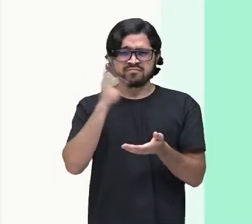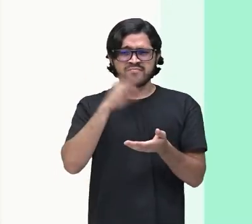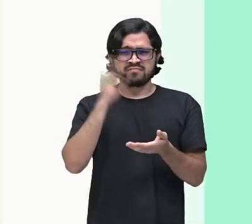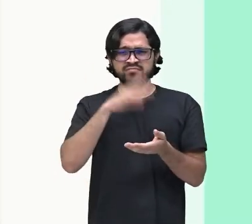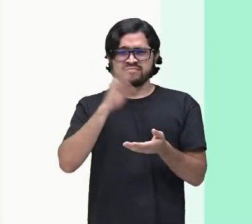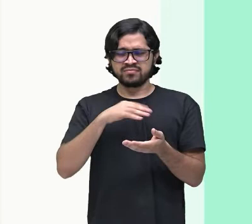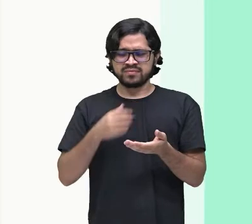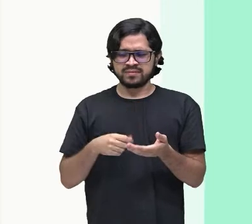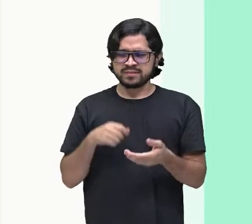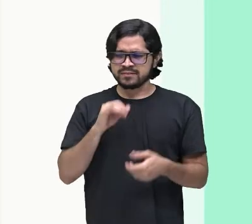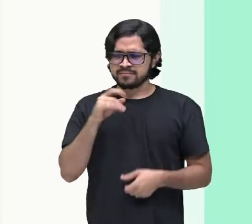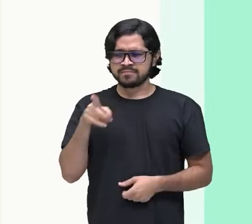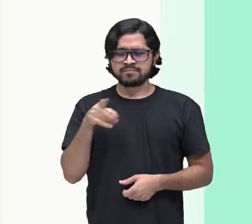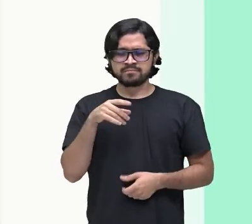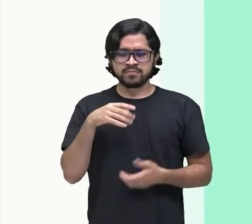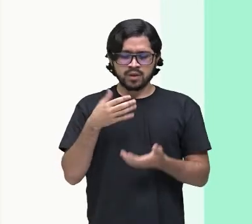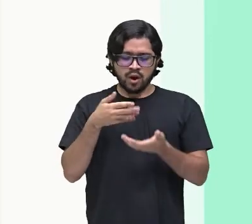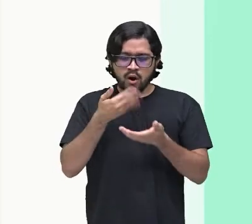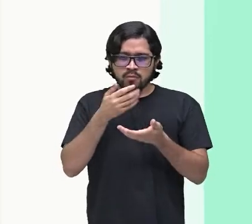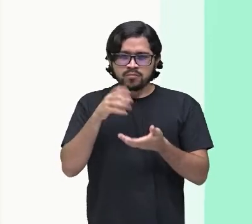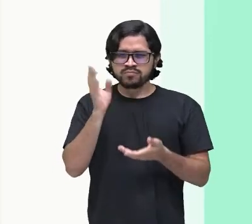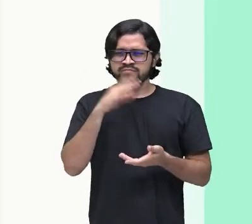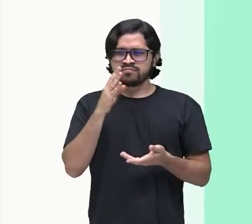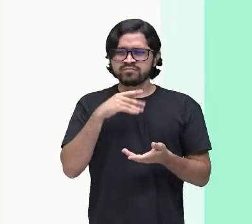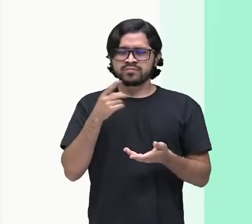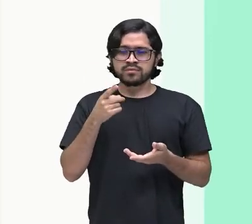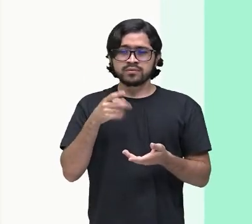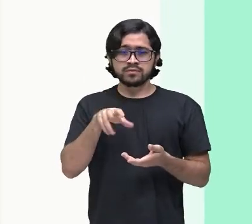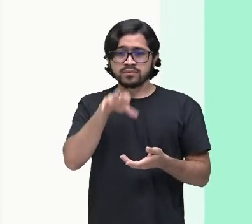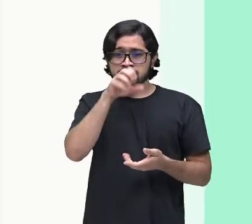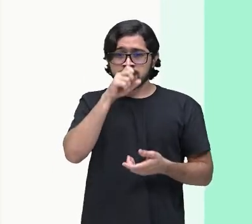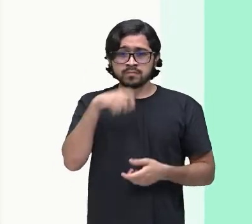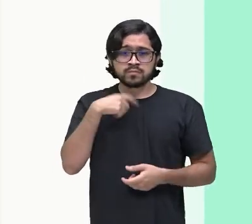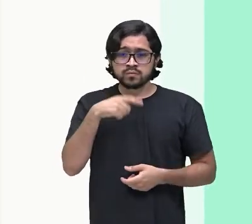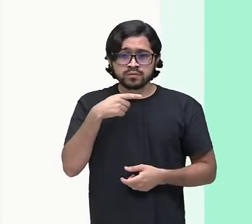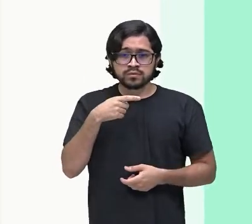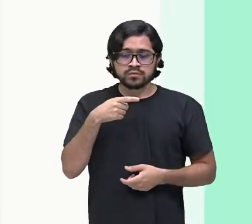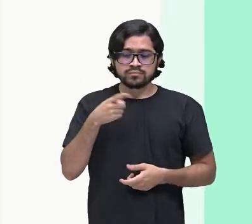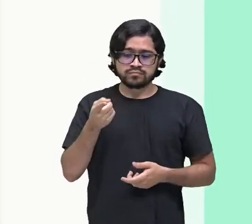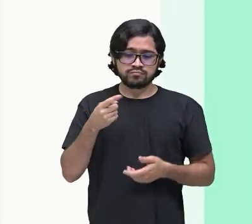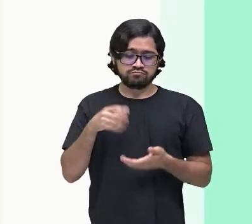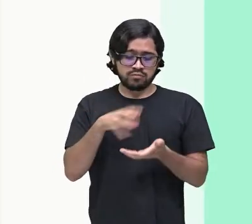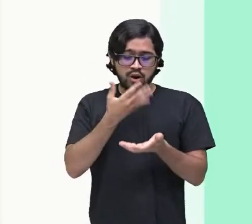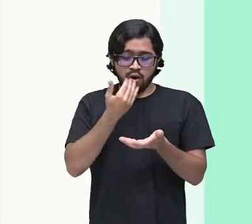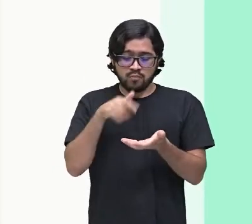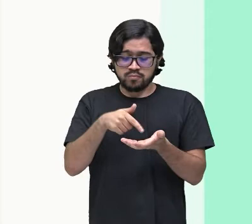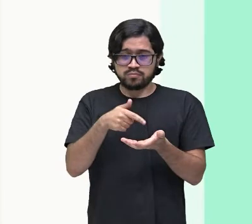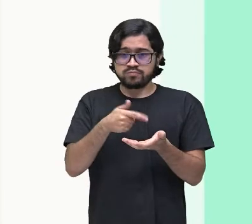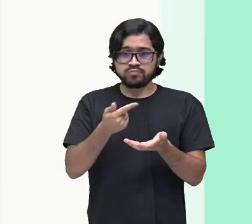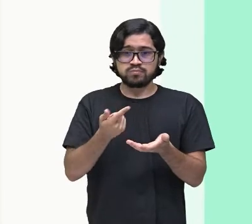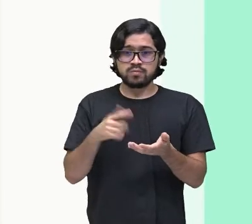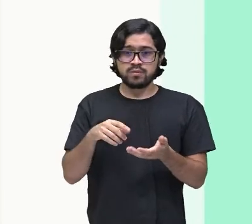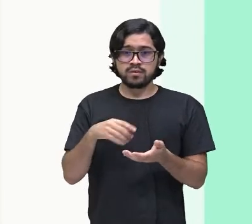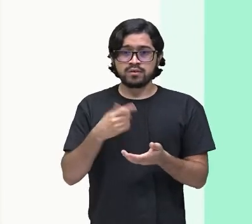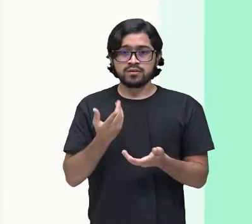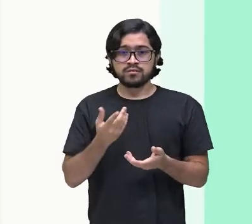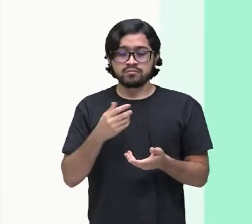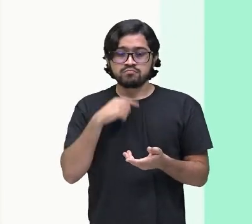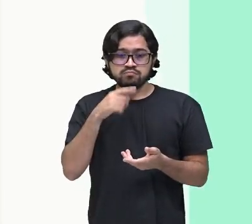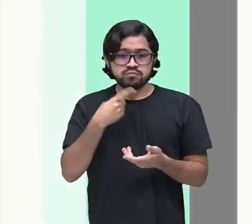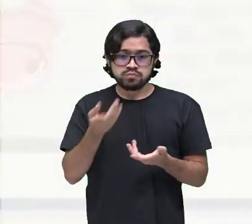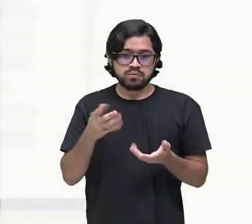tivéssemos essa capacidade de cheirar, a gente poderia até comer comidas estragadas, Então, o nosso olfato é